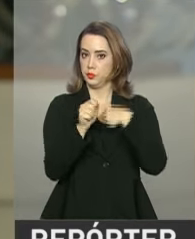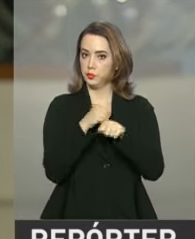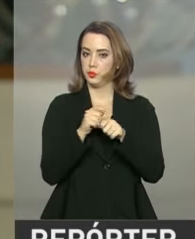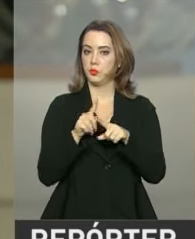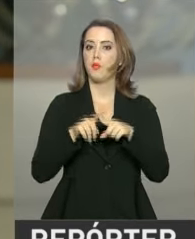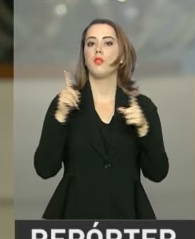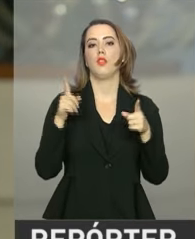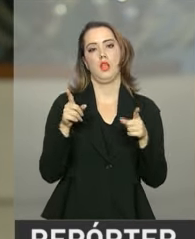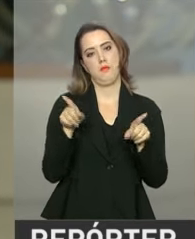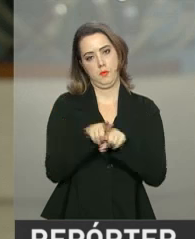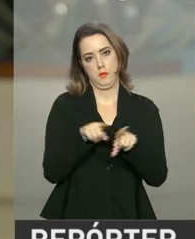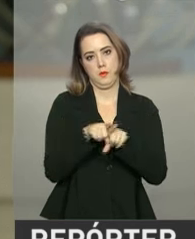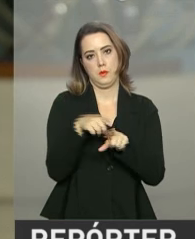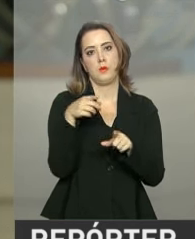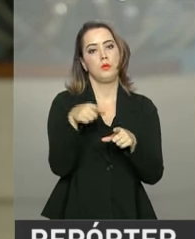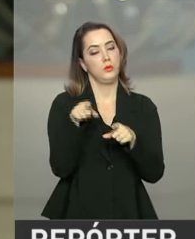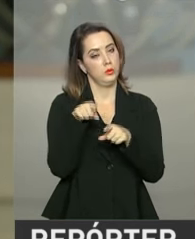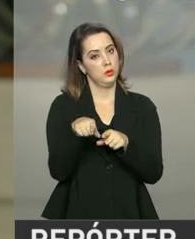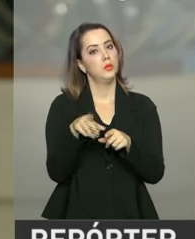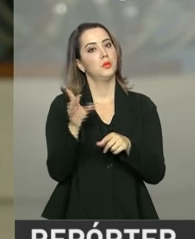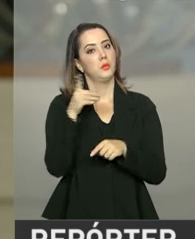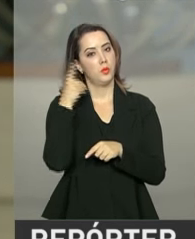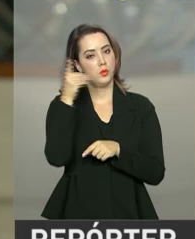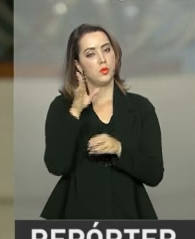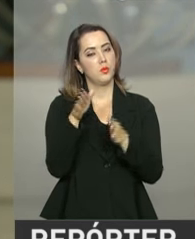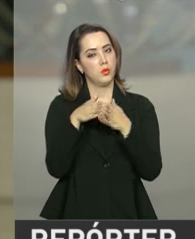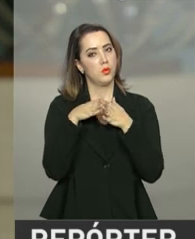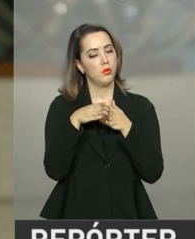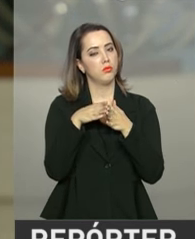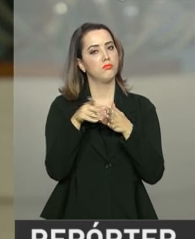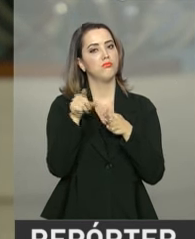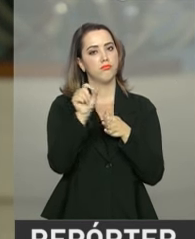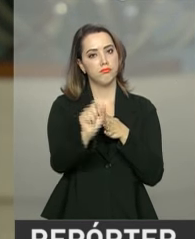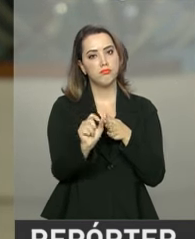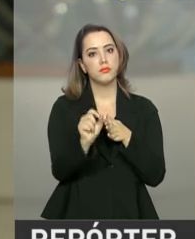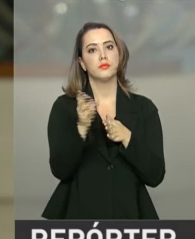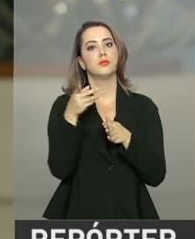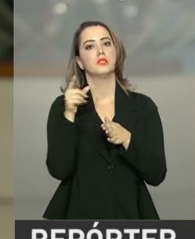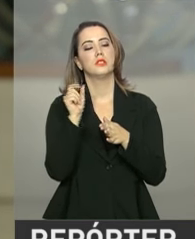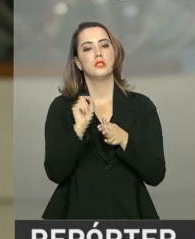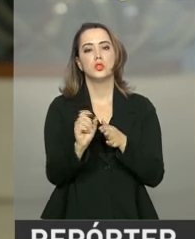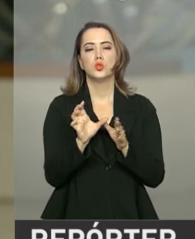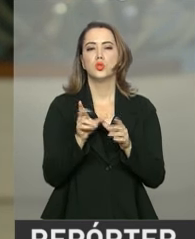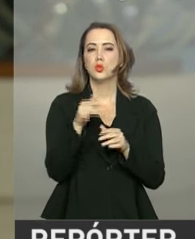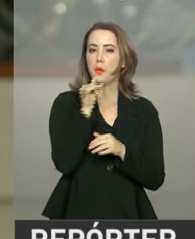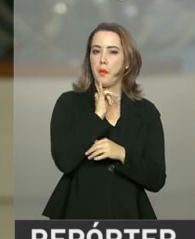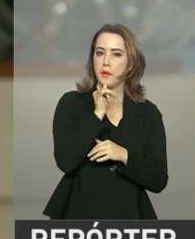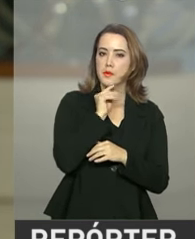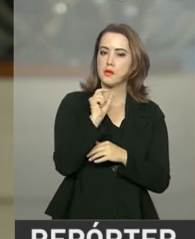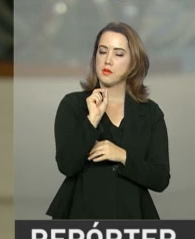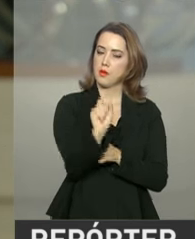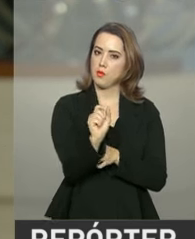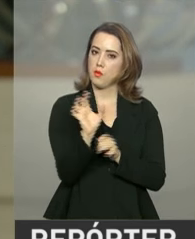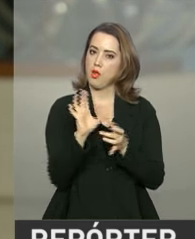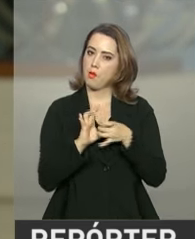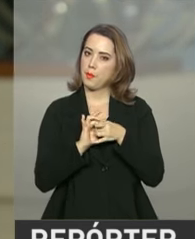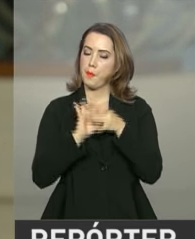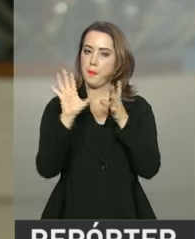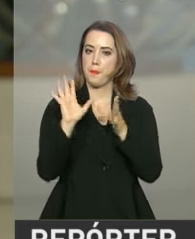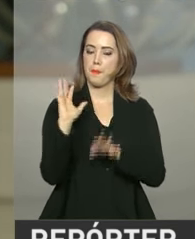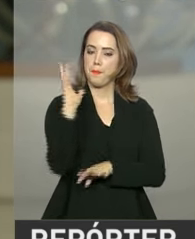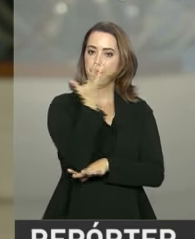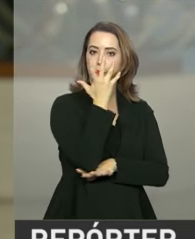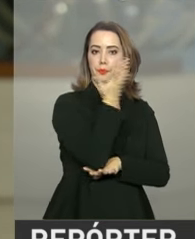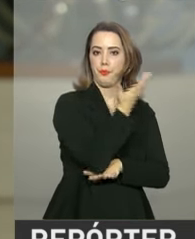na carta também os parlamentares apresentaram algumas reivindicações da frente, como por exemplo a questão do